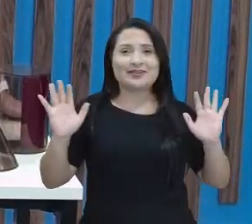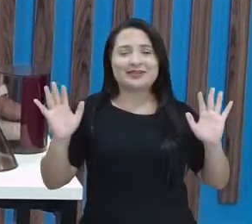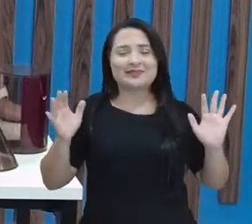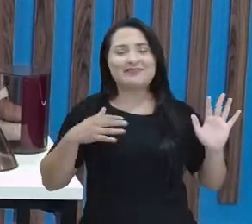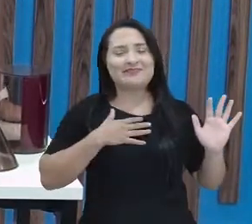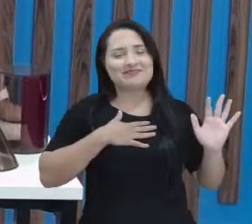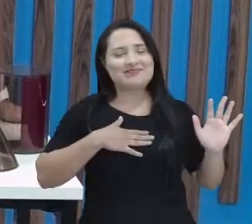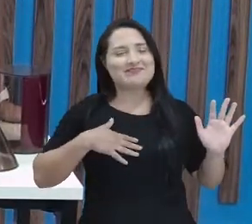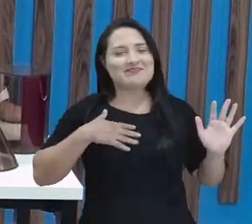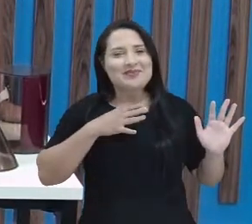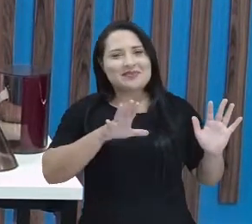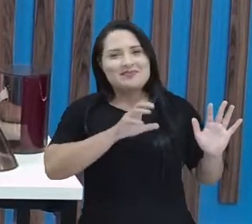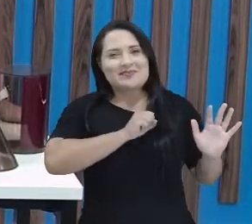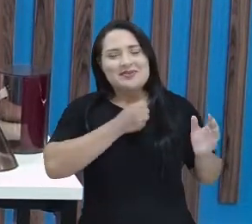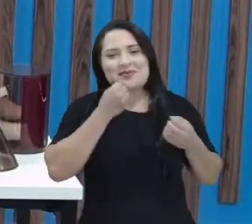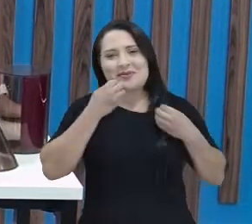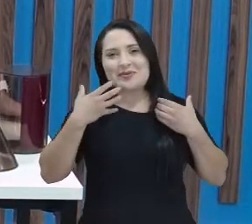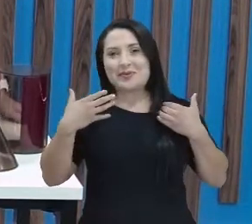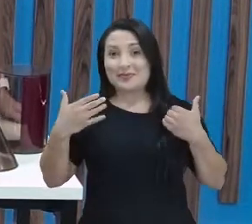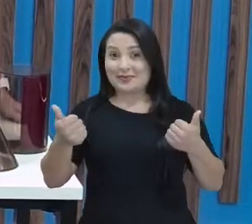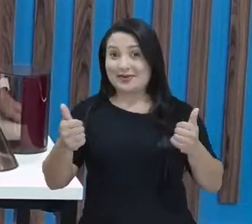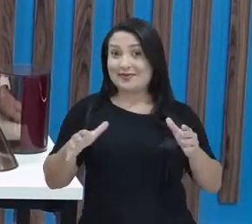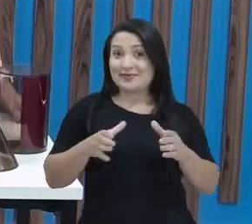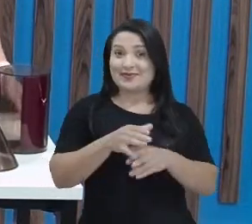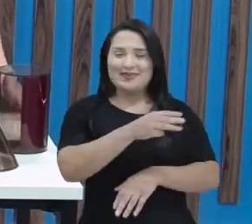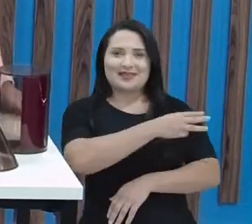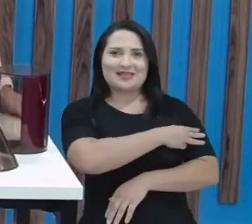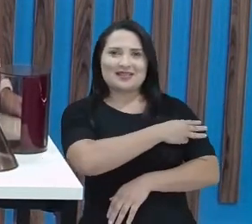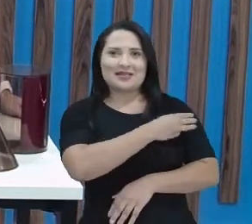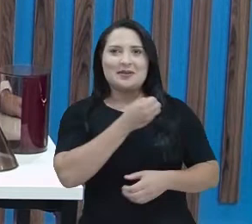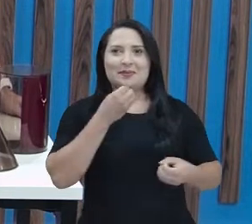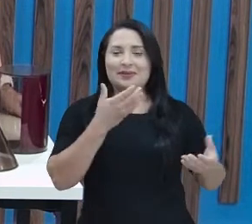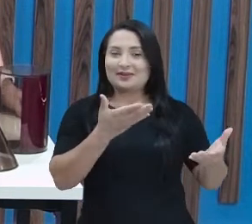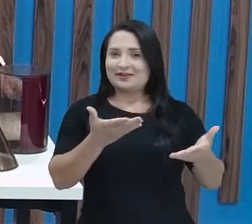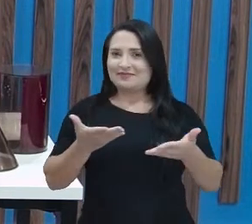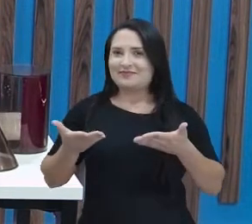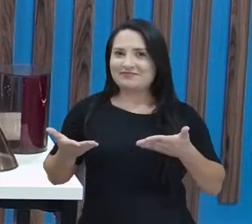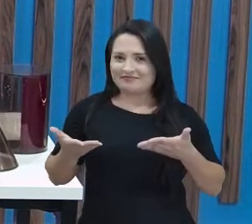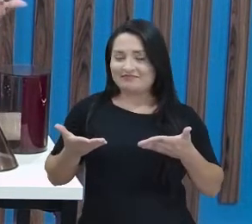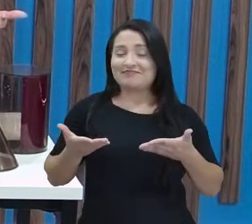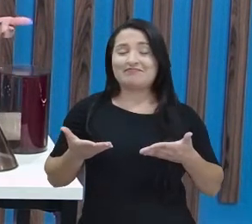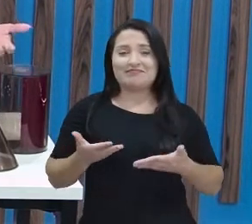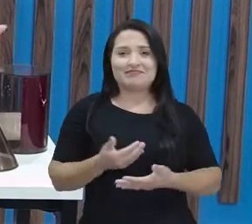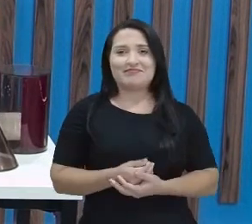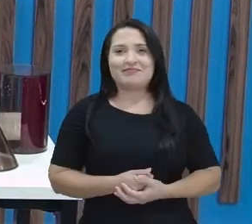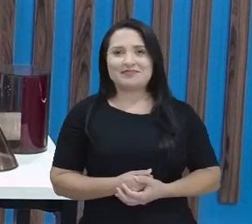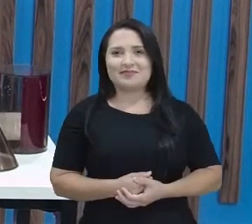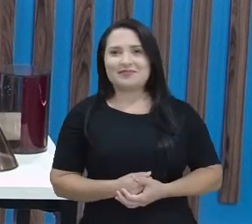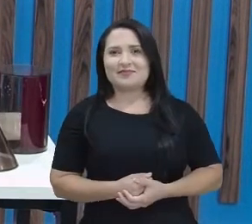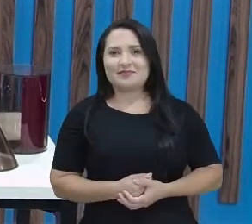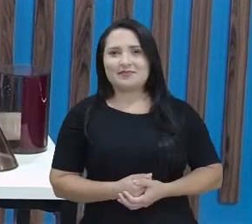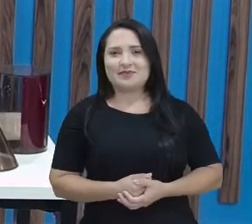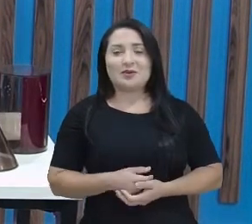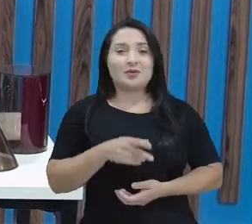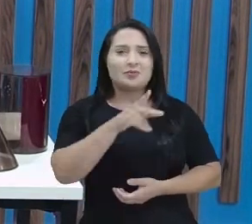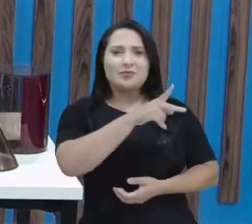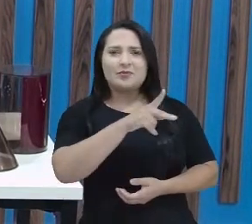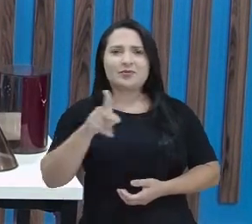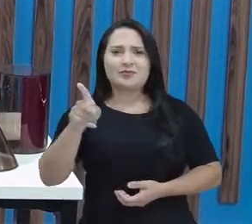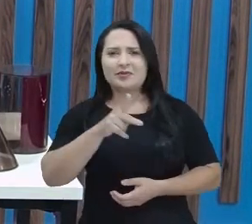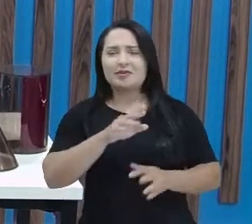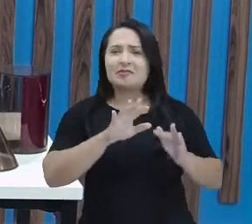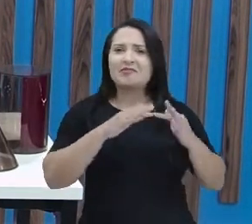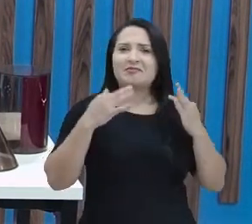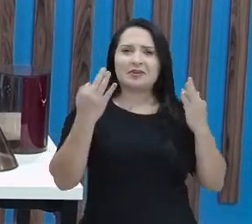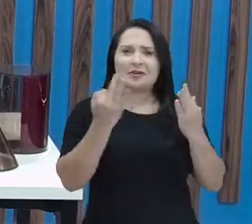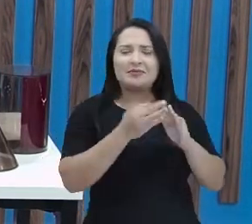amores, tudo bem? Estudantes do terceiro ano, sejam todos e todas muito bem-vindas. Todos os professores,